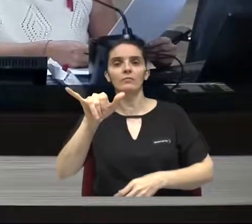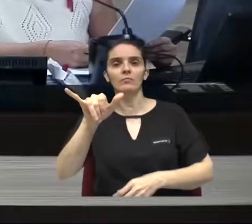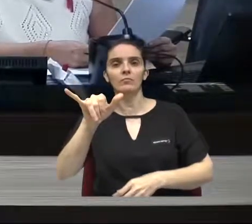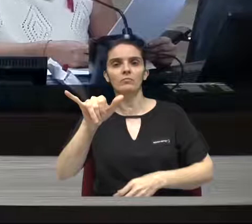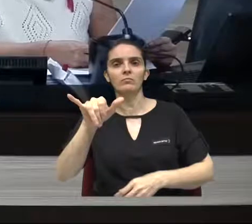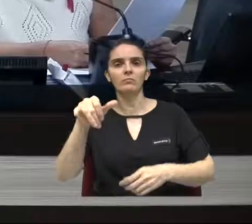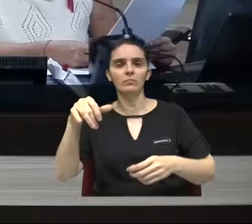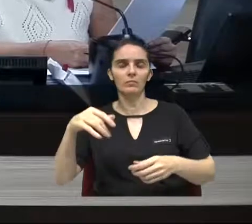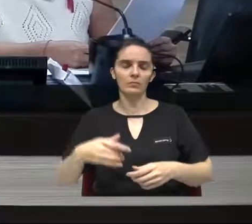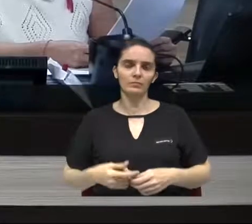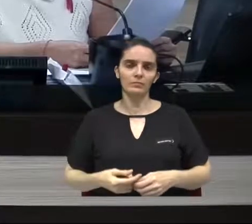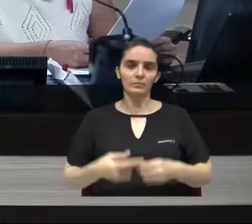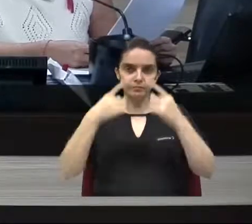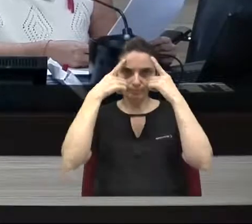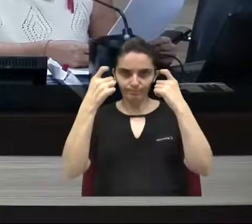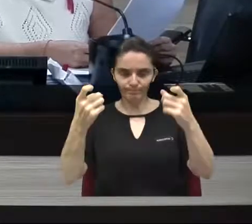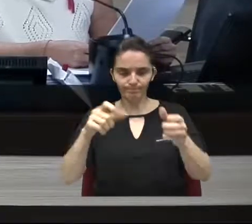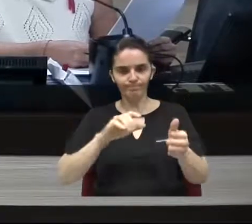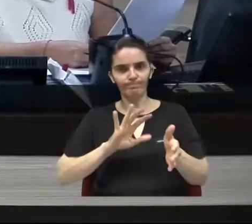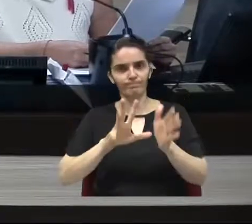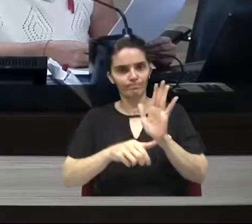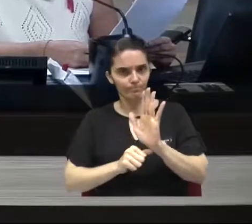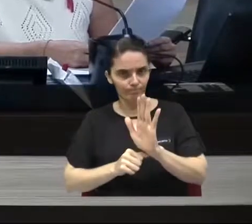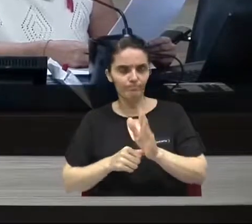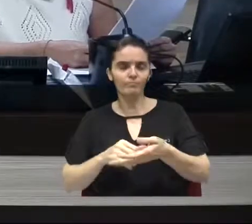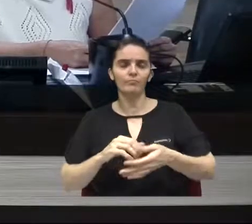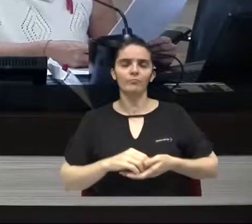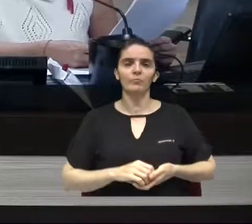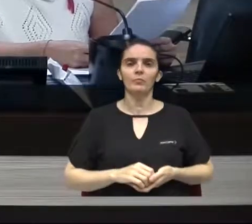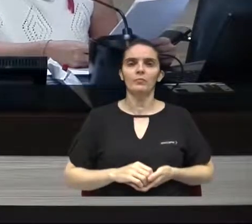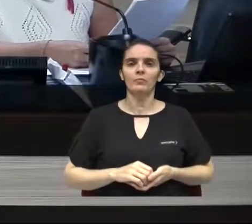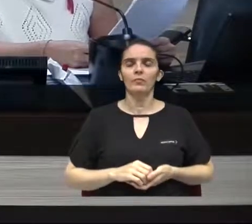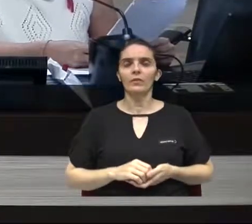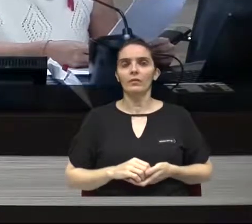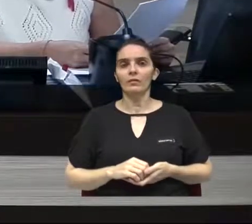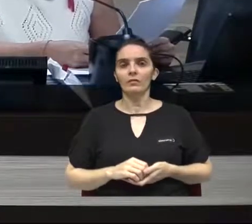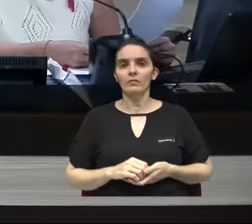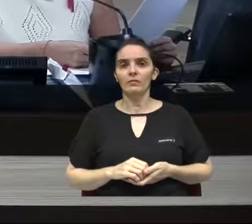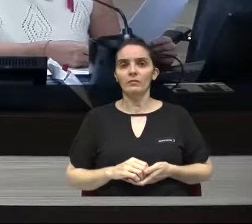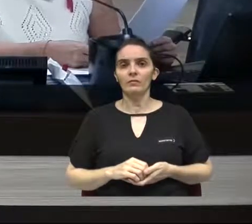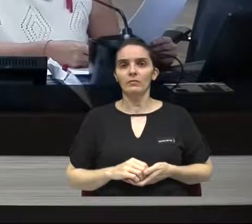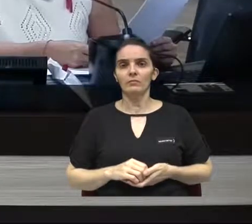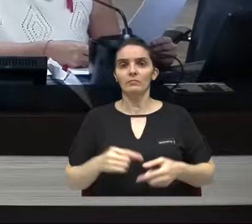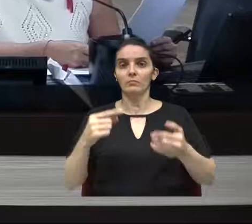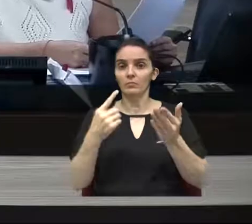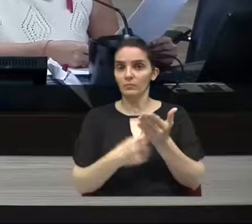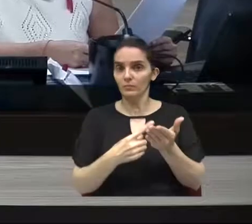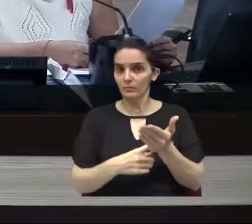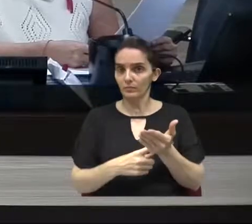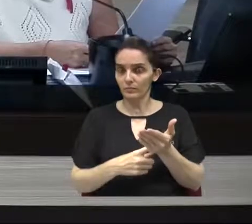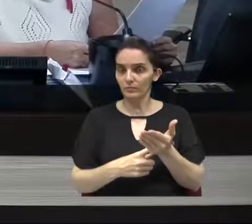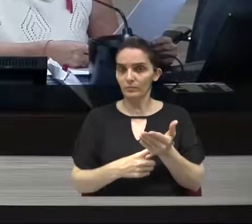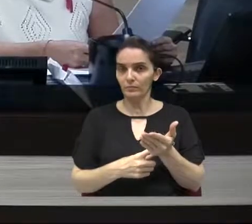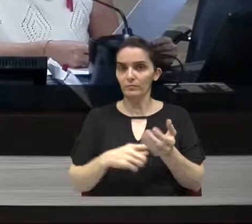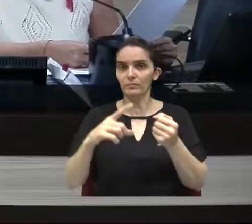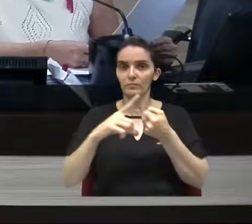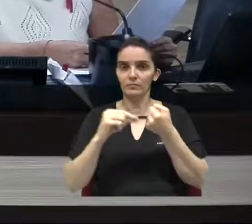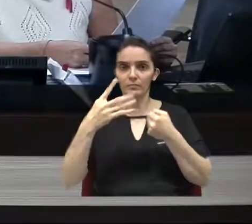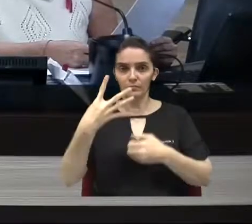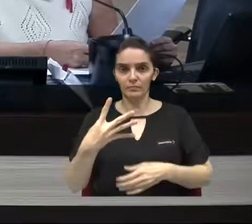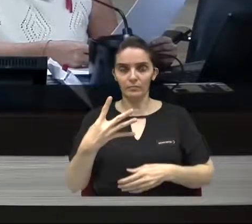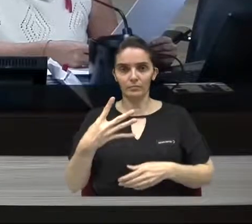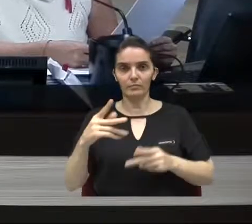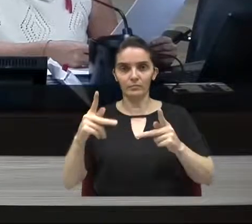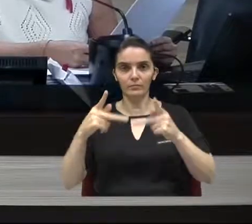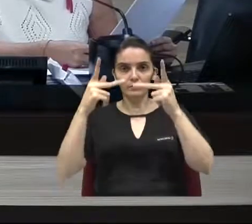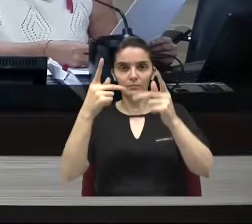à criminalidade nos logradouros, bens, serviços e instalações do município, em consonância ao disposto ao artigo 4º,